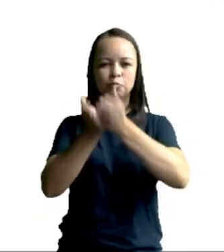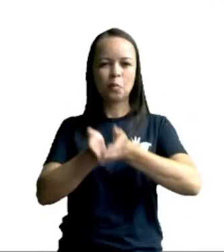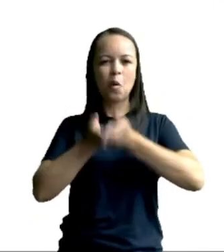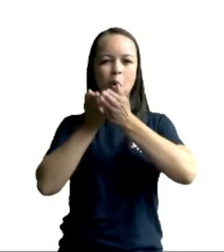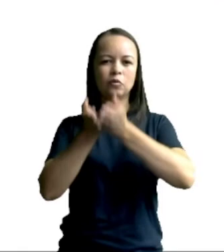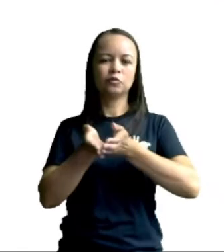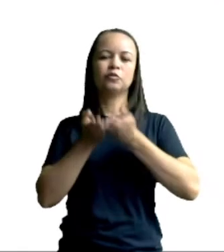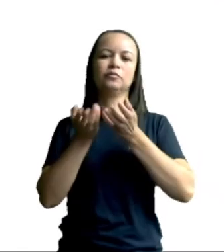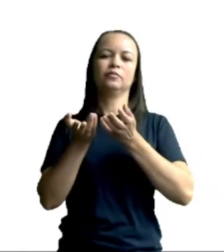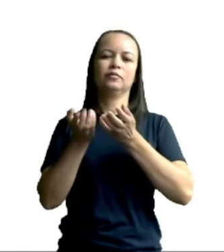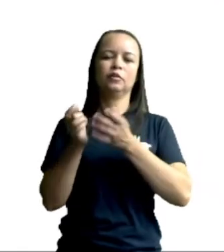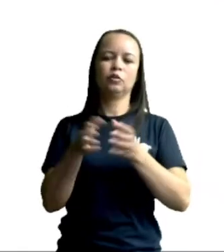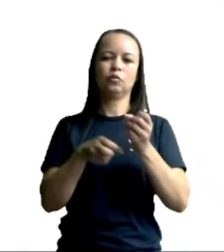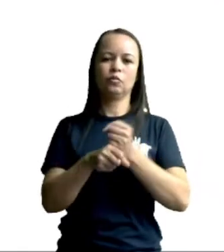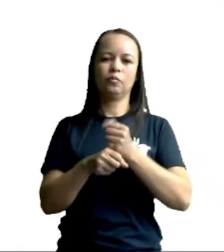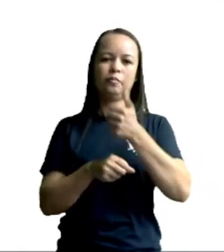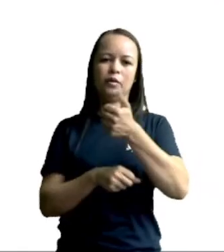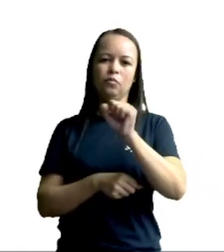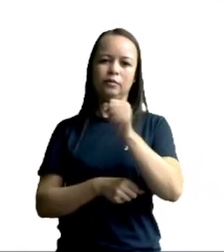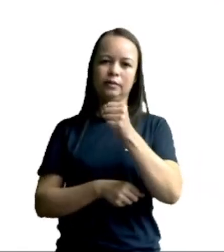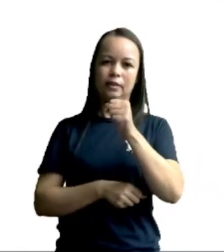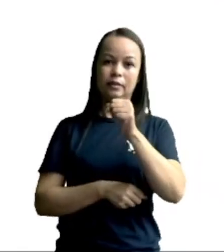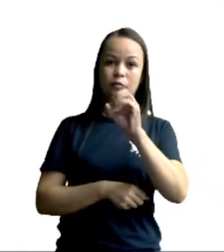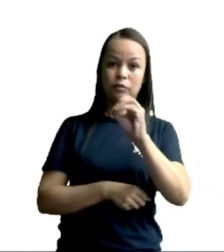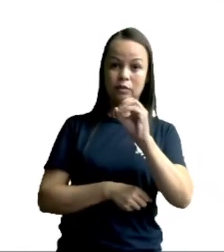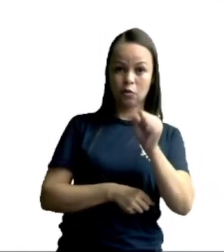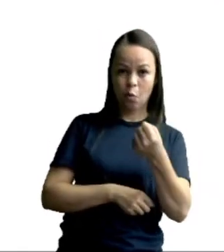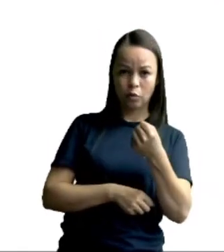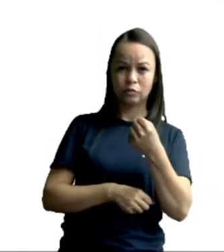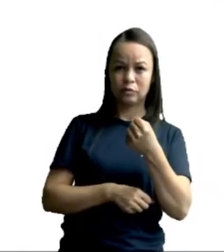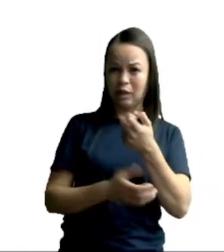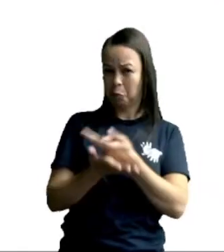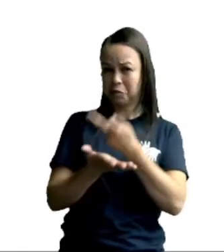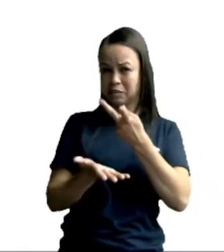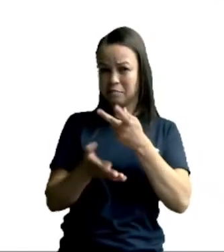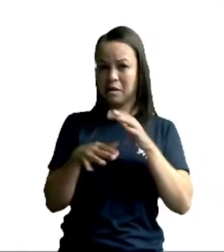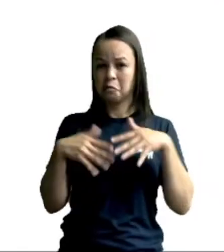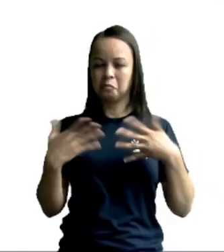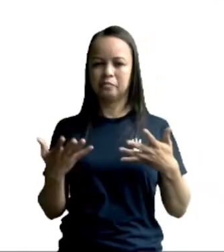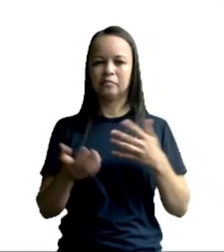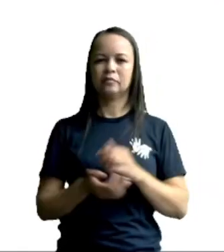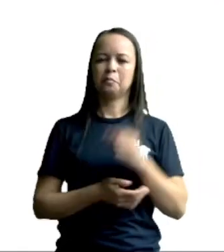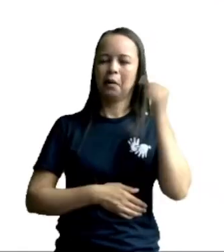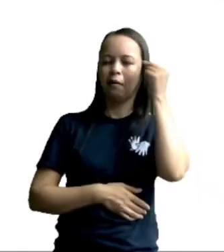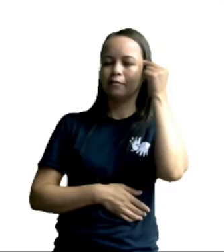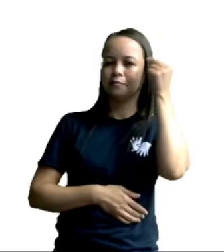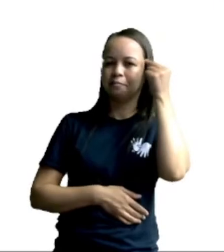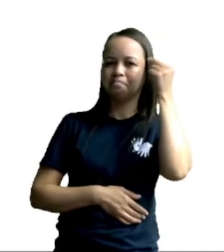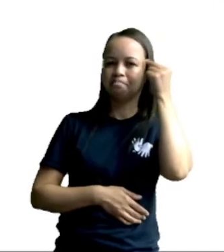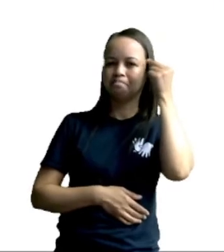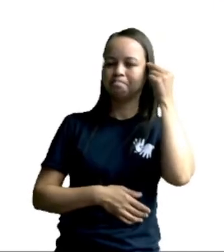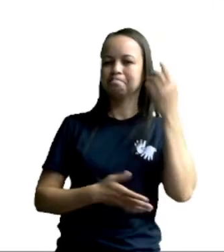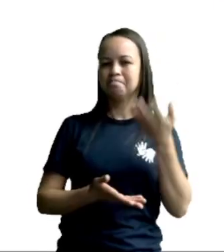portos do Brasil em 1808. Será que foi esse acontecimento? Vamos pensar um pouco?